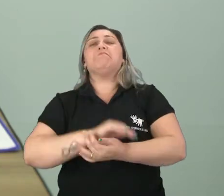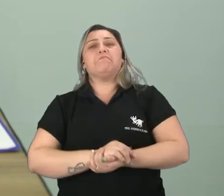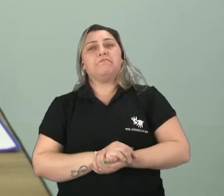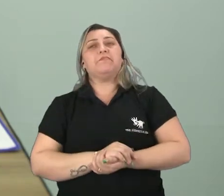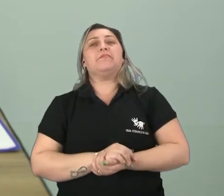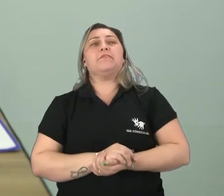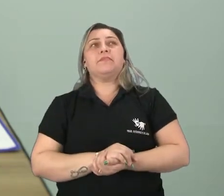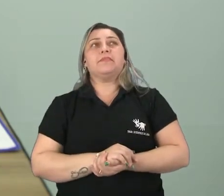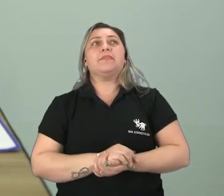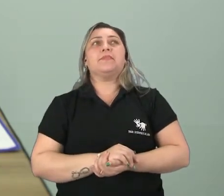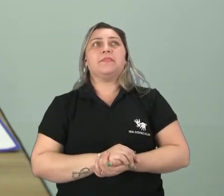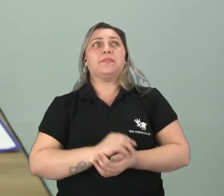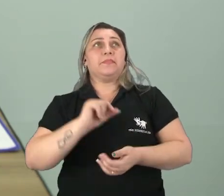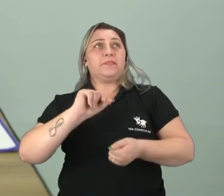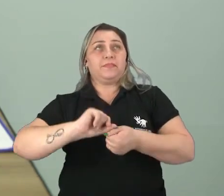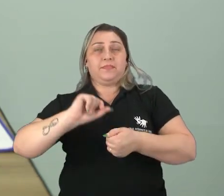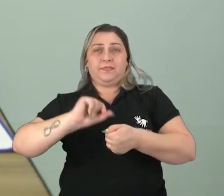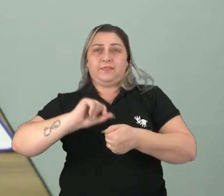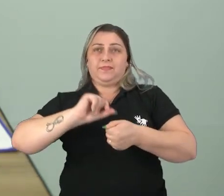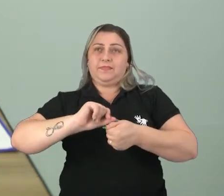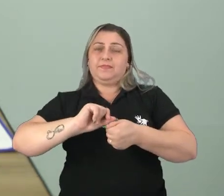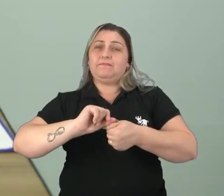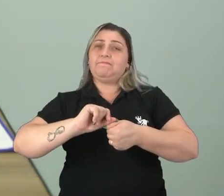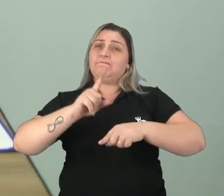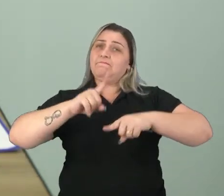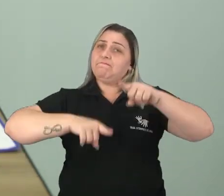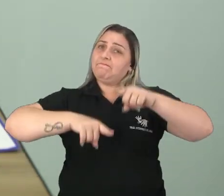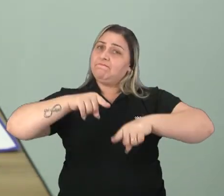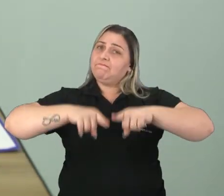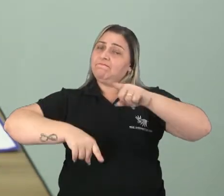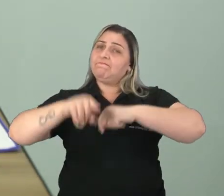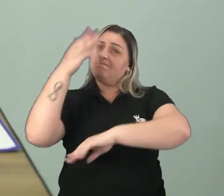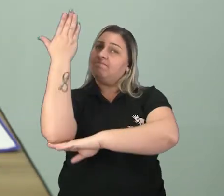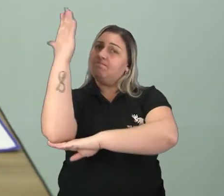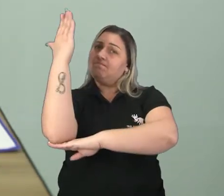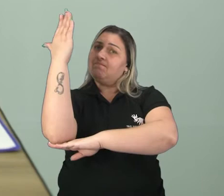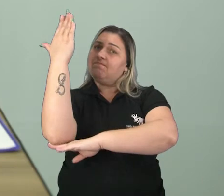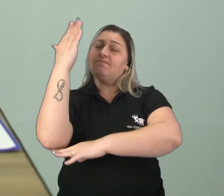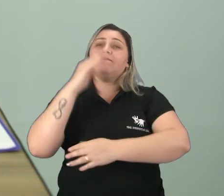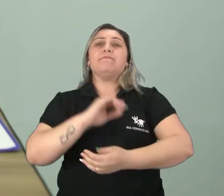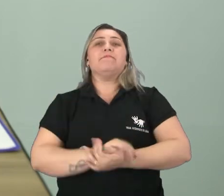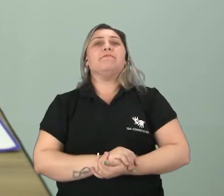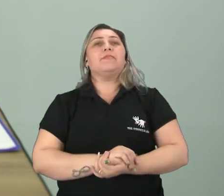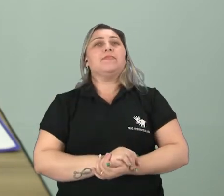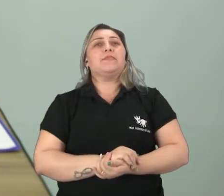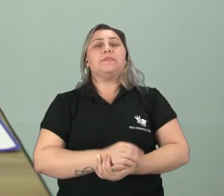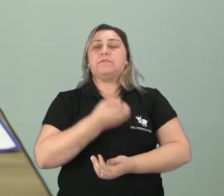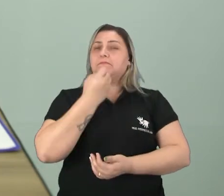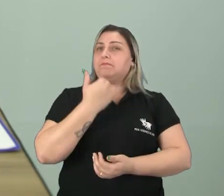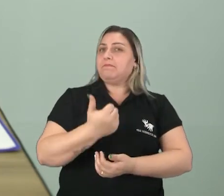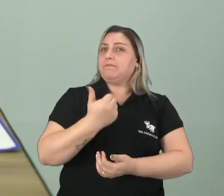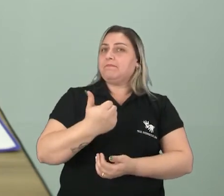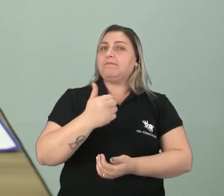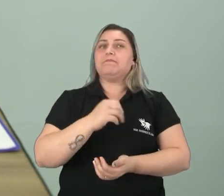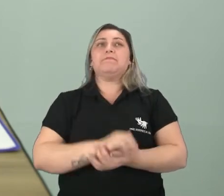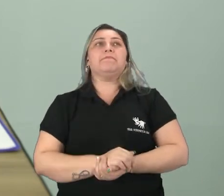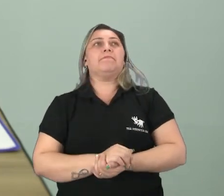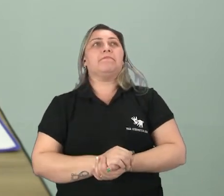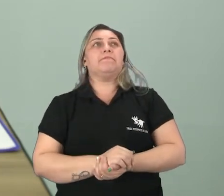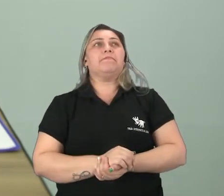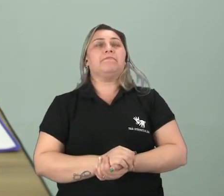isso mesmo ele foi fabricado do material chamado madeira muito